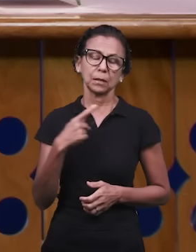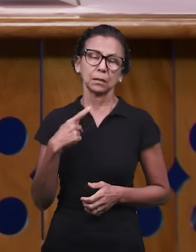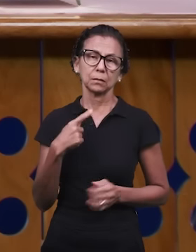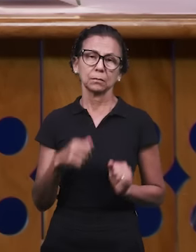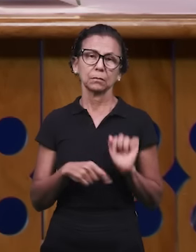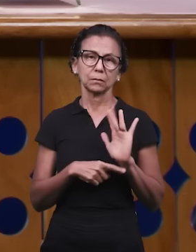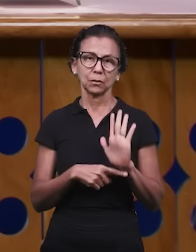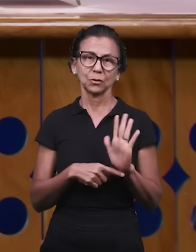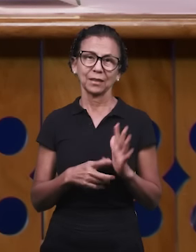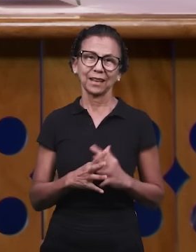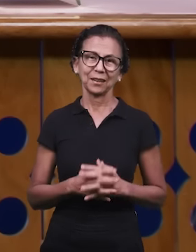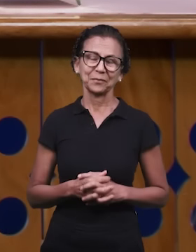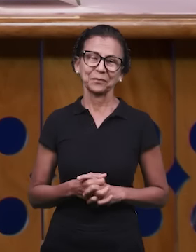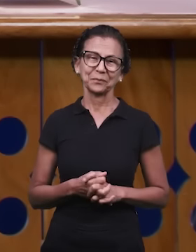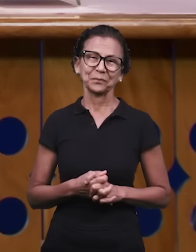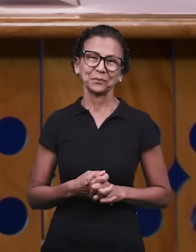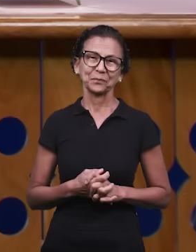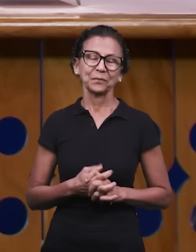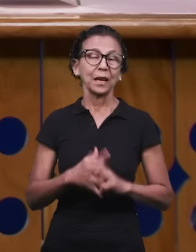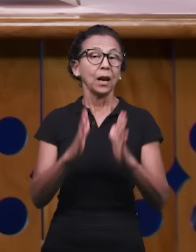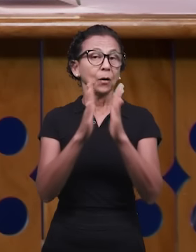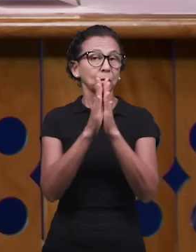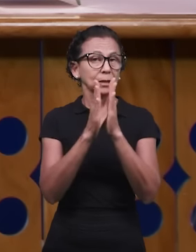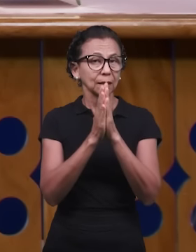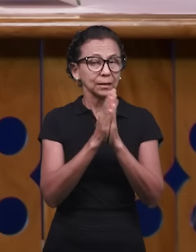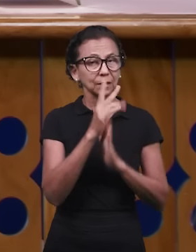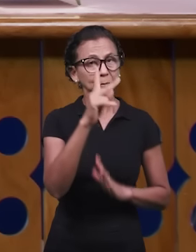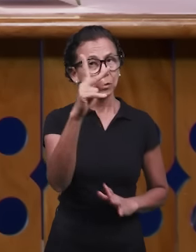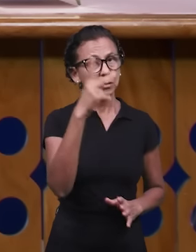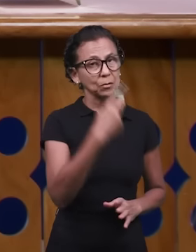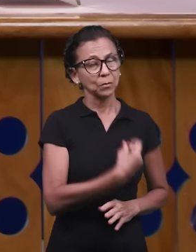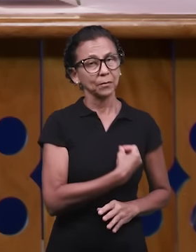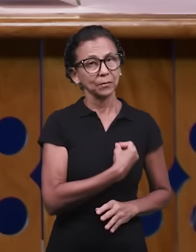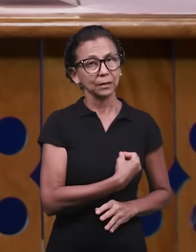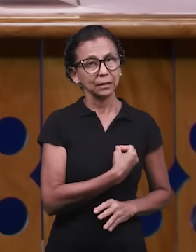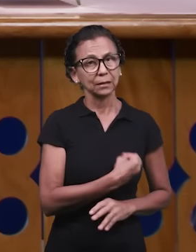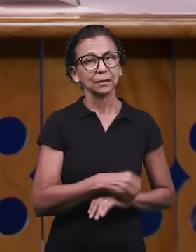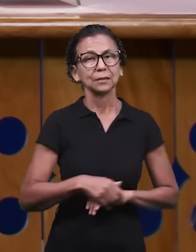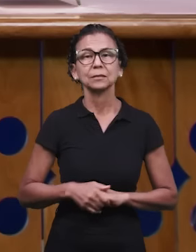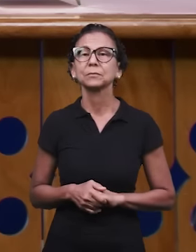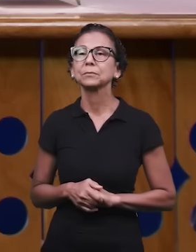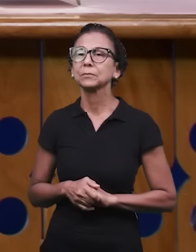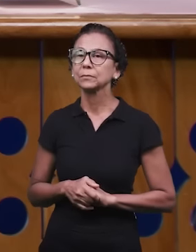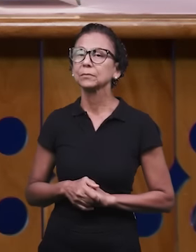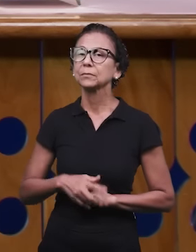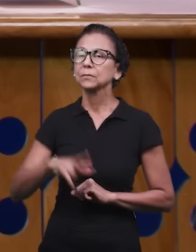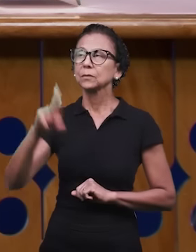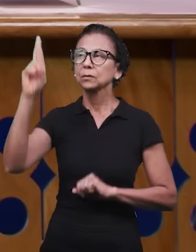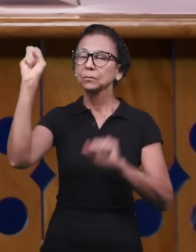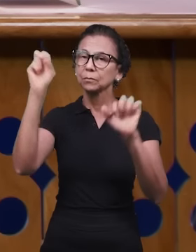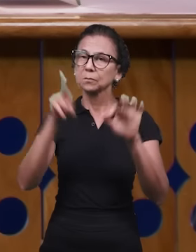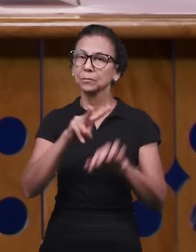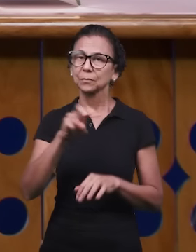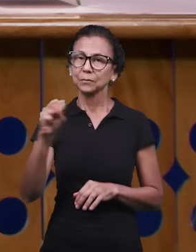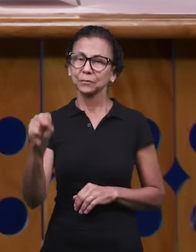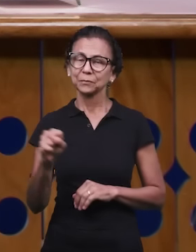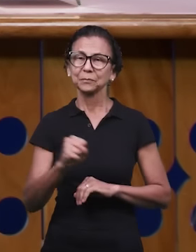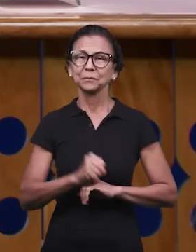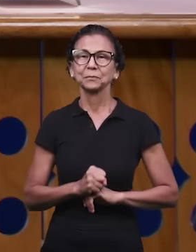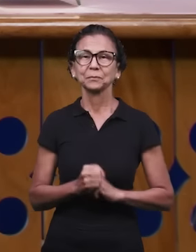com a sua vida, orará contigo e o Senhor lhe abençoar.